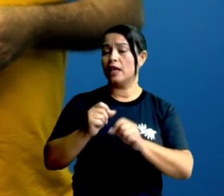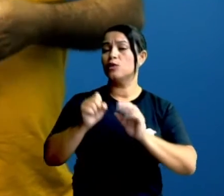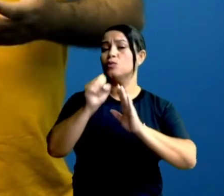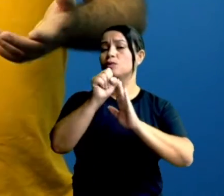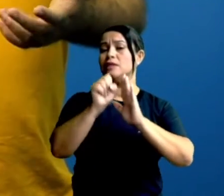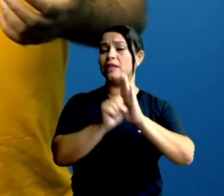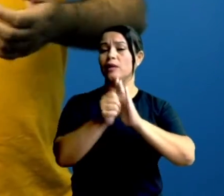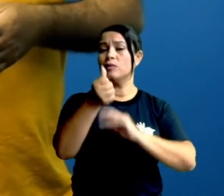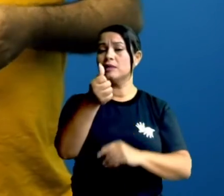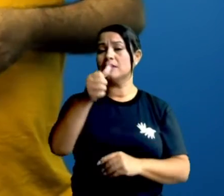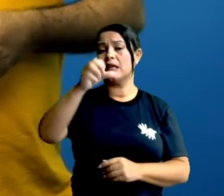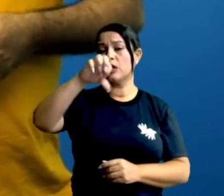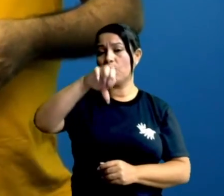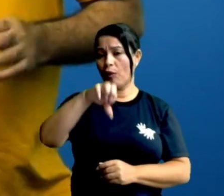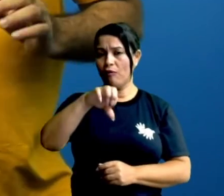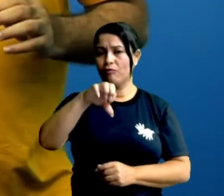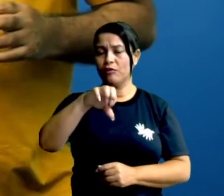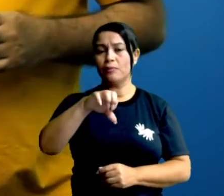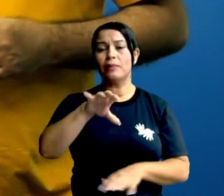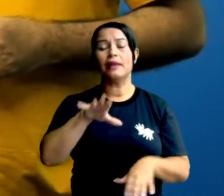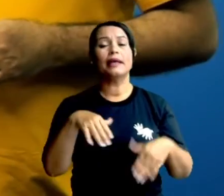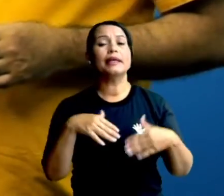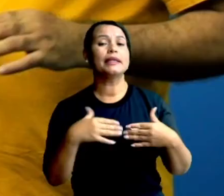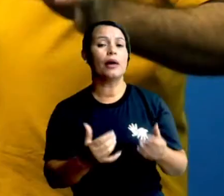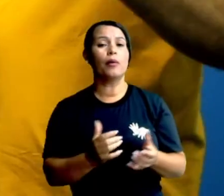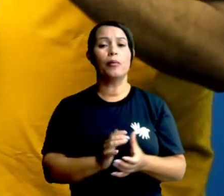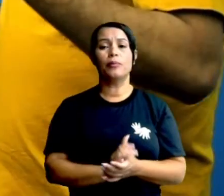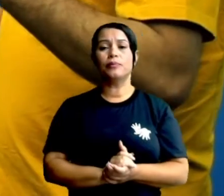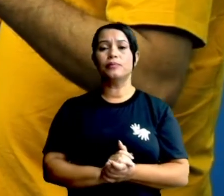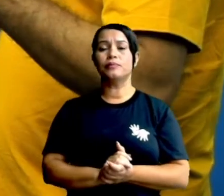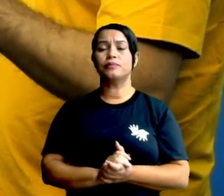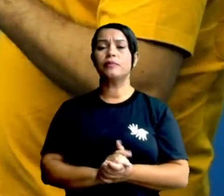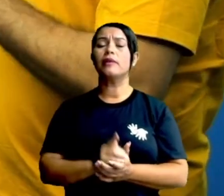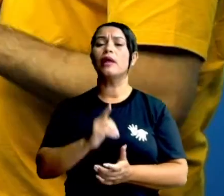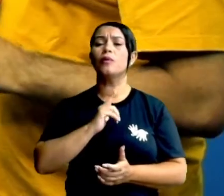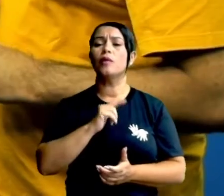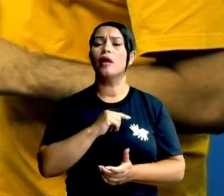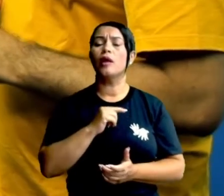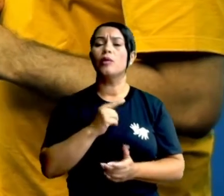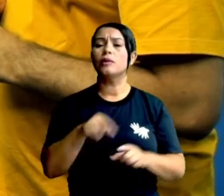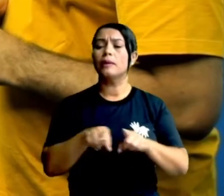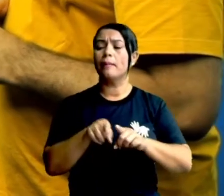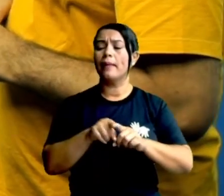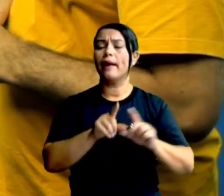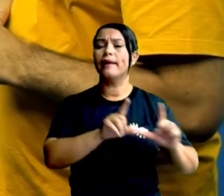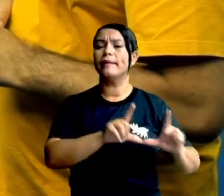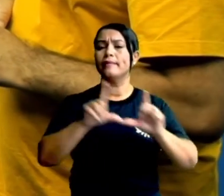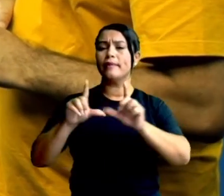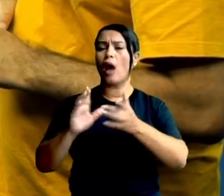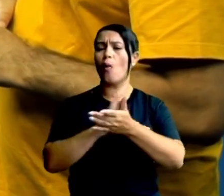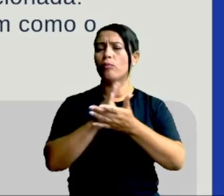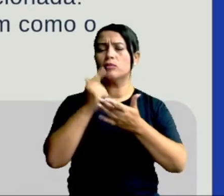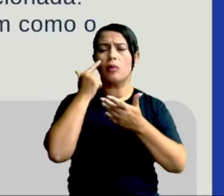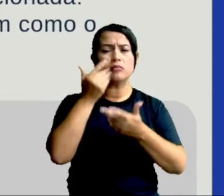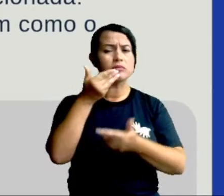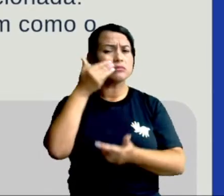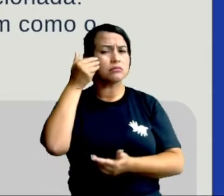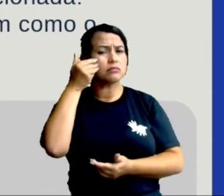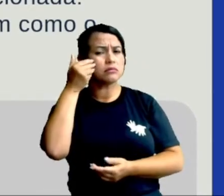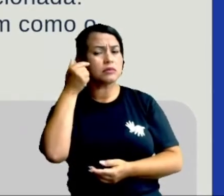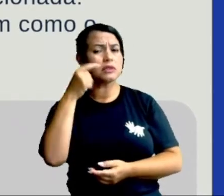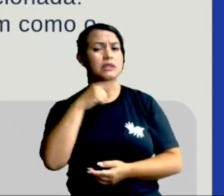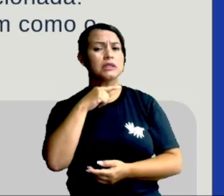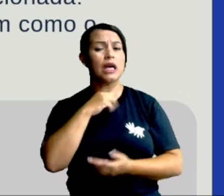século XIX. Né? Então, olha, eu trago aqui algumas observações, né, que os